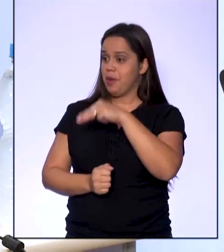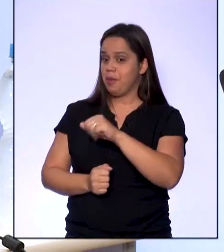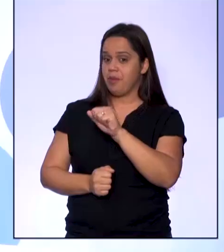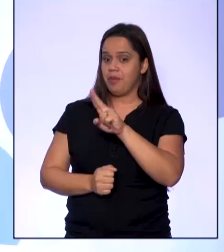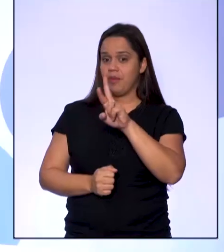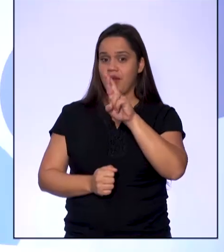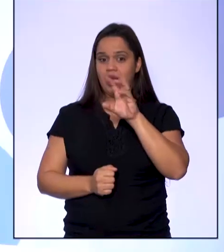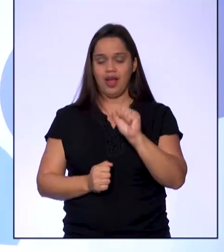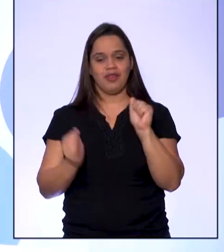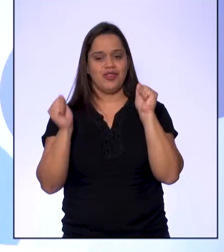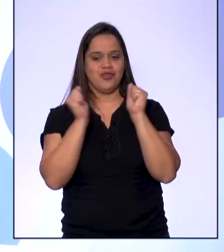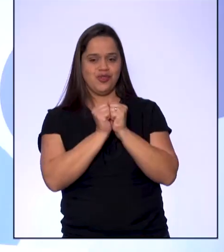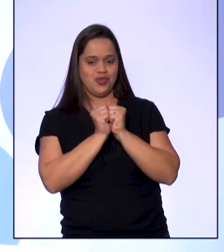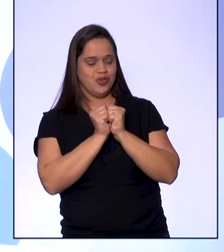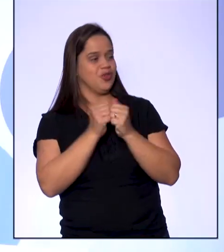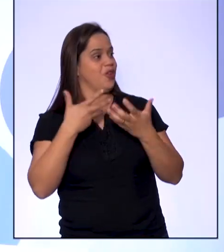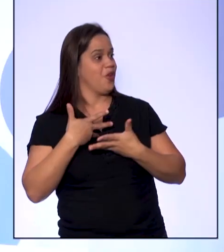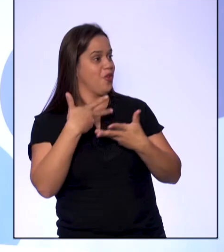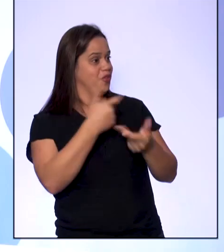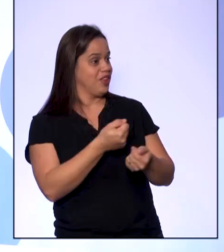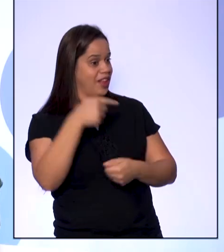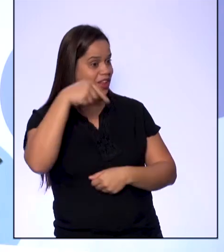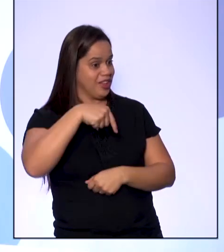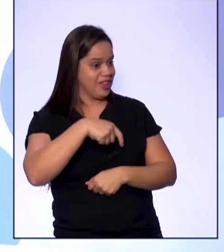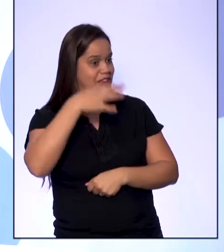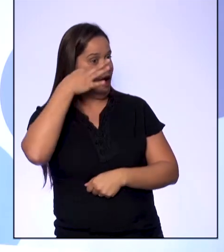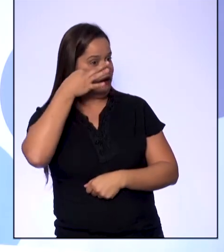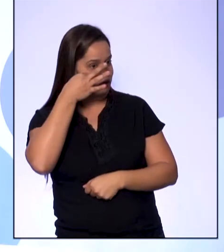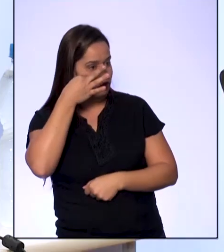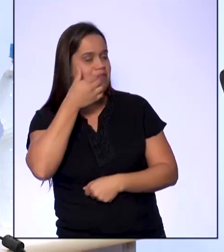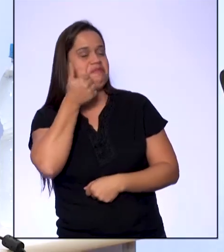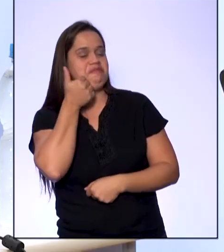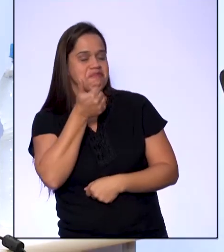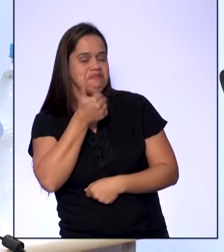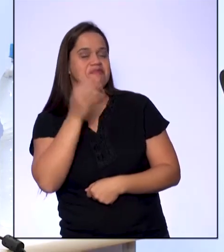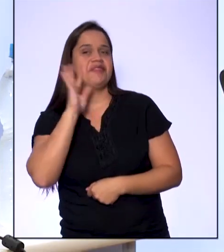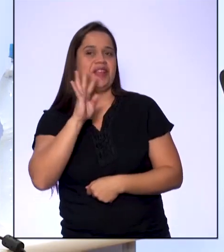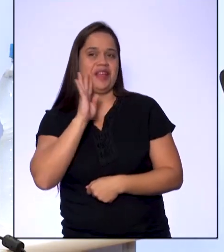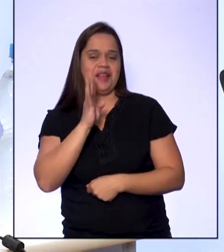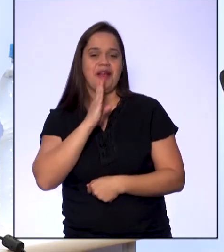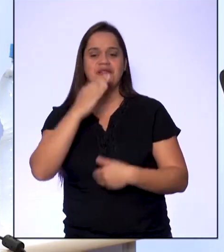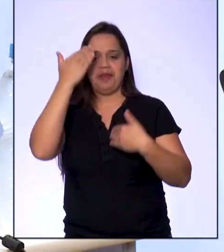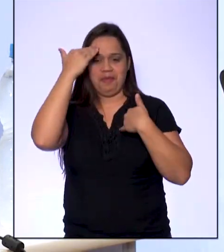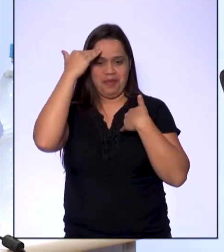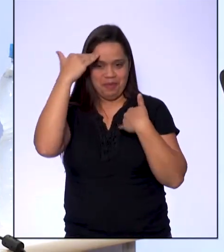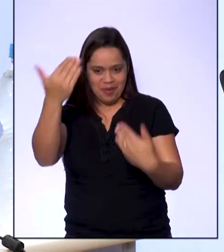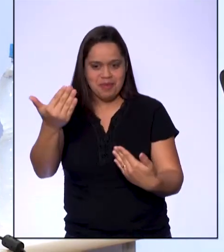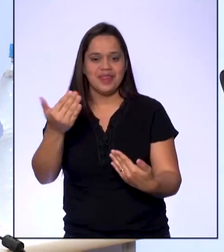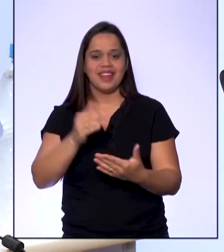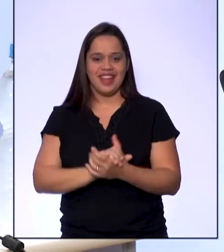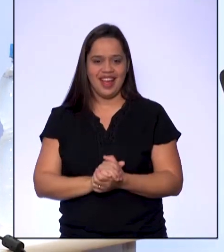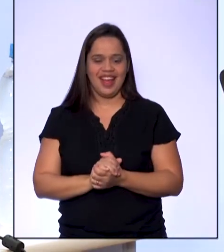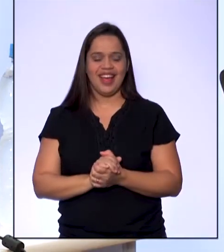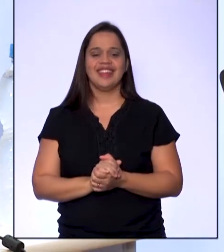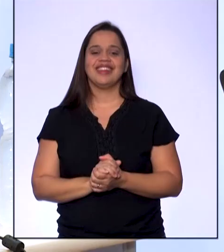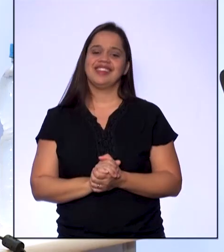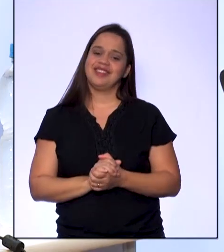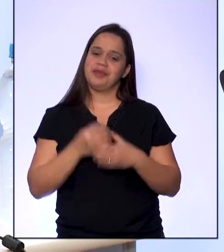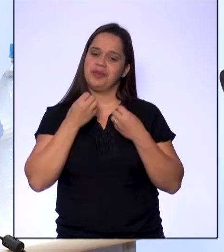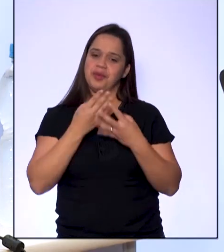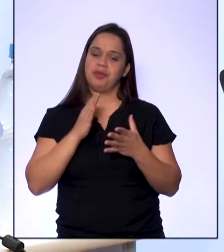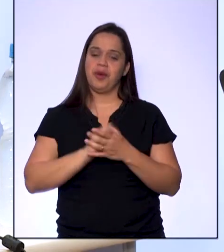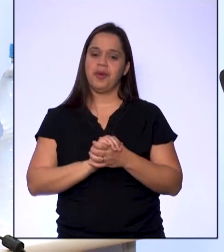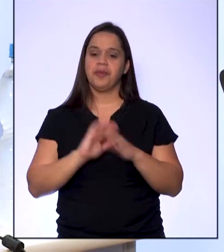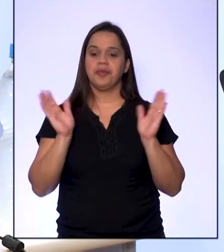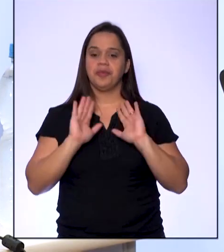novo? De novo. Nossa, fui convidado no ar. Que bom. Será uma honra. Será uma honra. Claro, estarei aqui novamente. Aí a bancada com você. Gente,